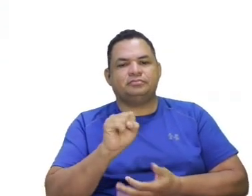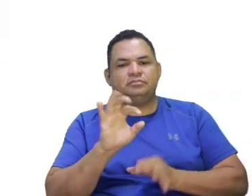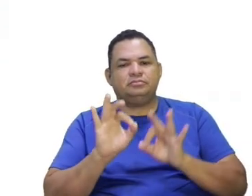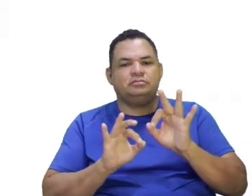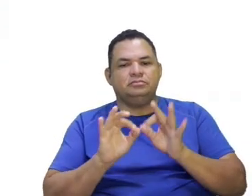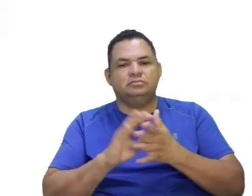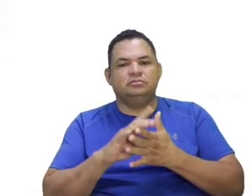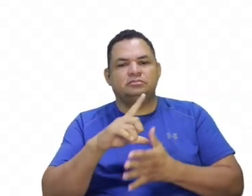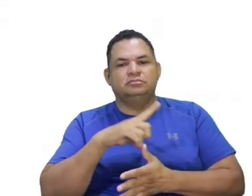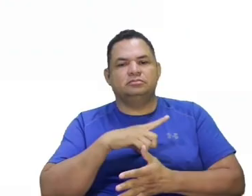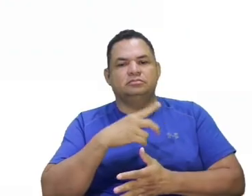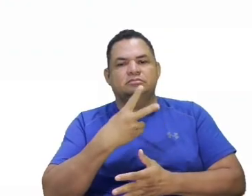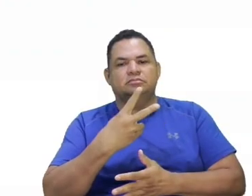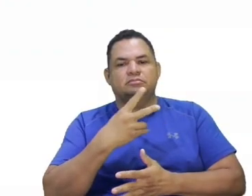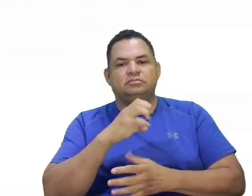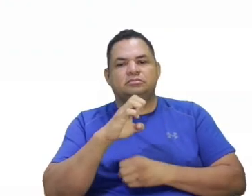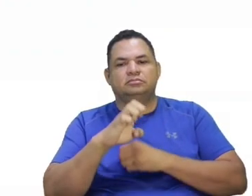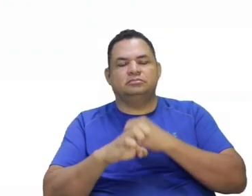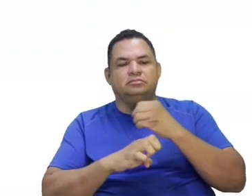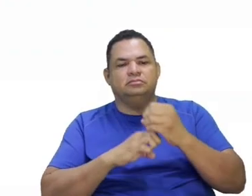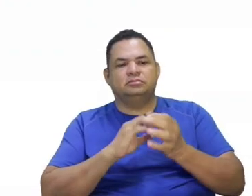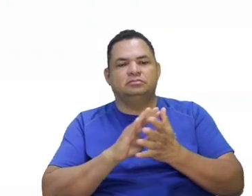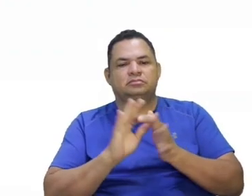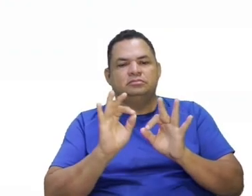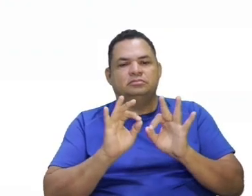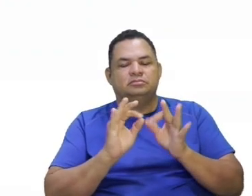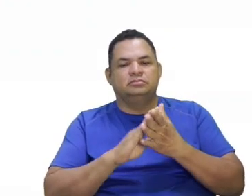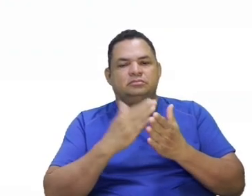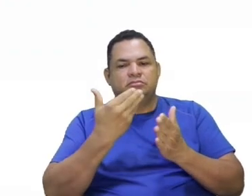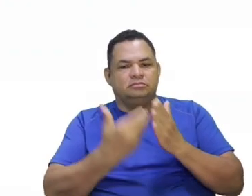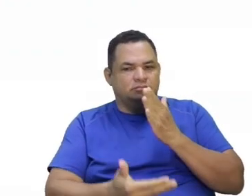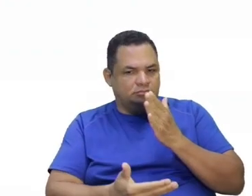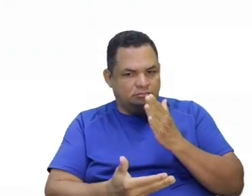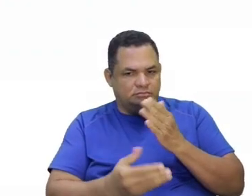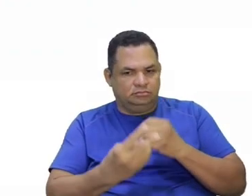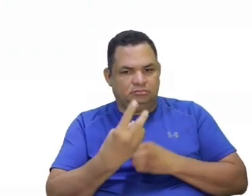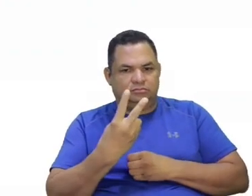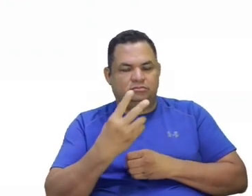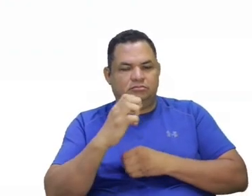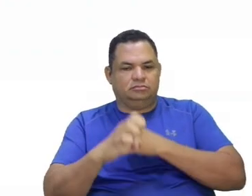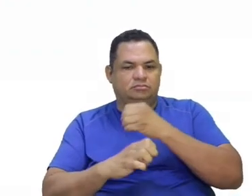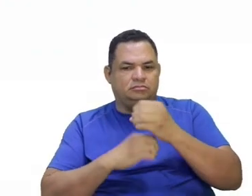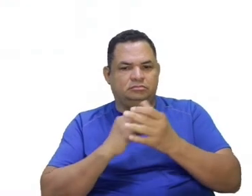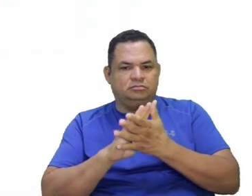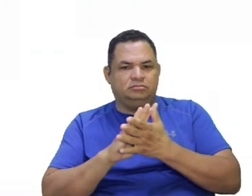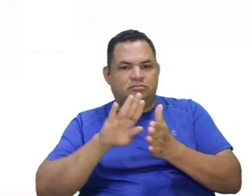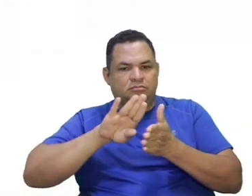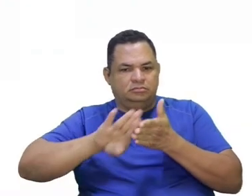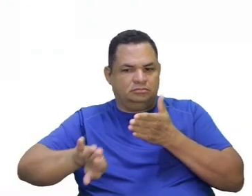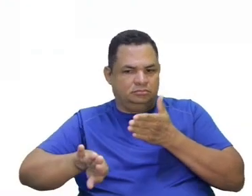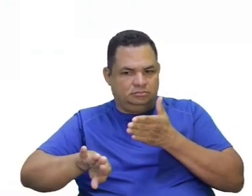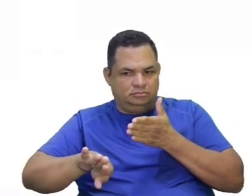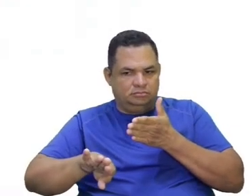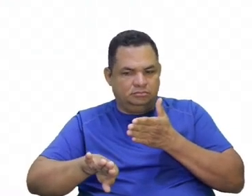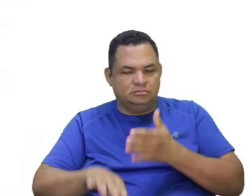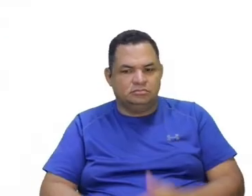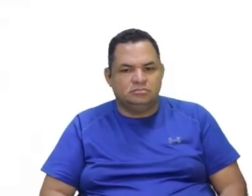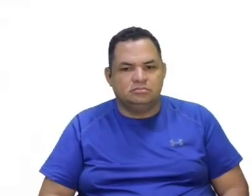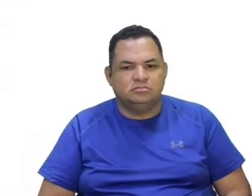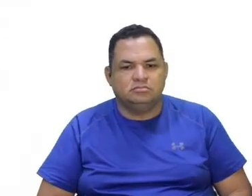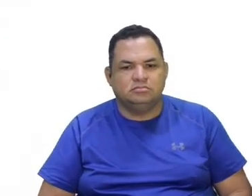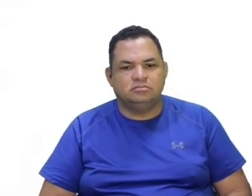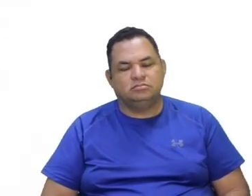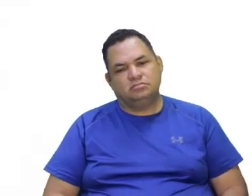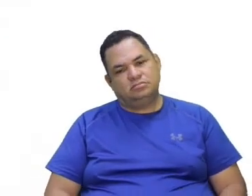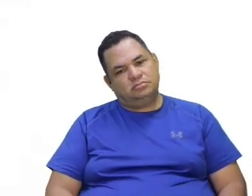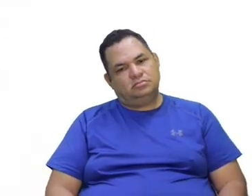4s2, ele tem 2 elétrons. Então, ele vai perder esses 2 elétrons. A gente vai retirar, tá? O